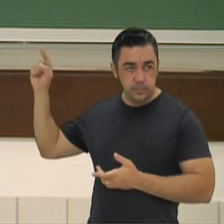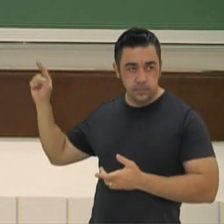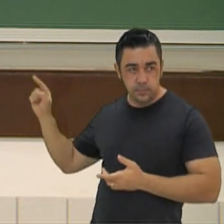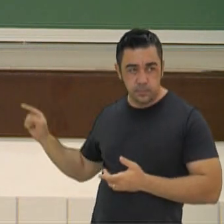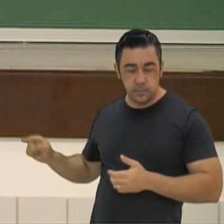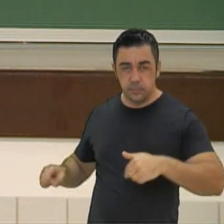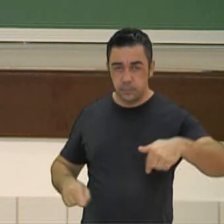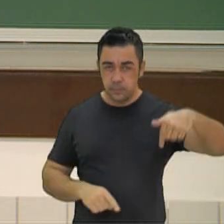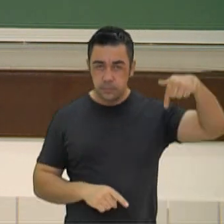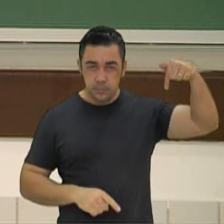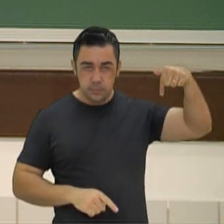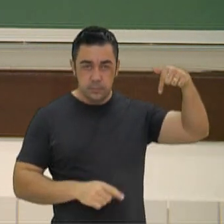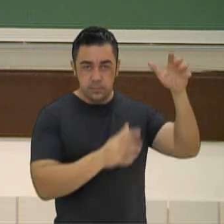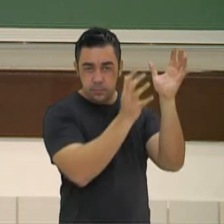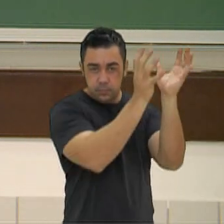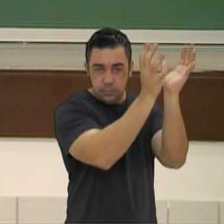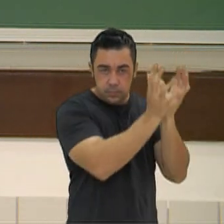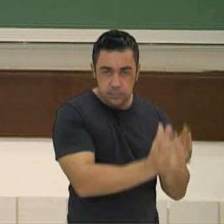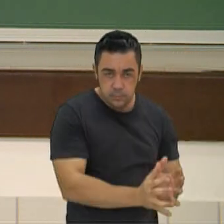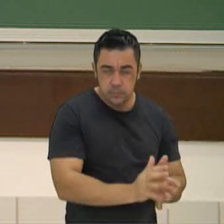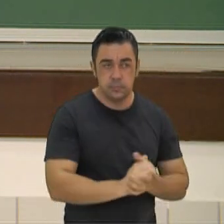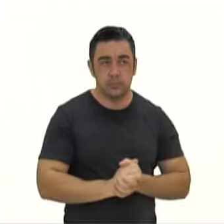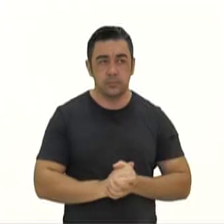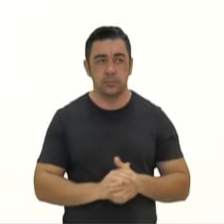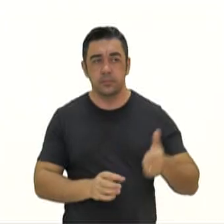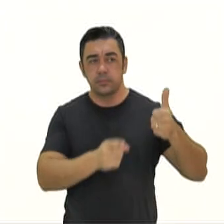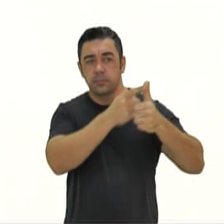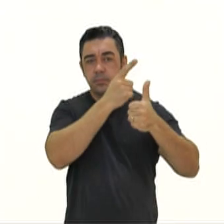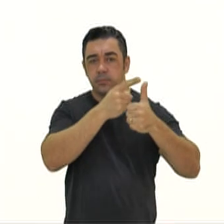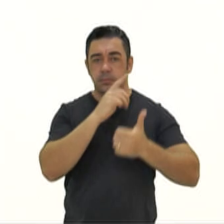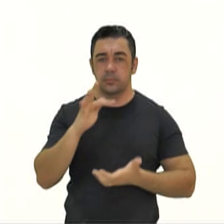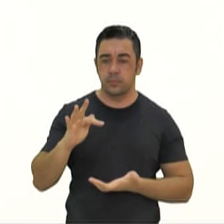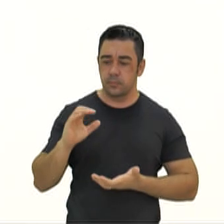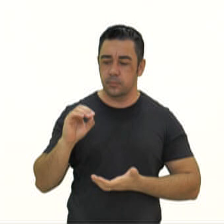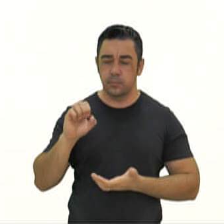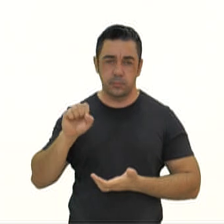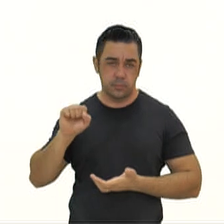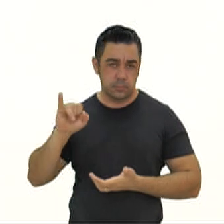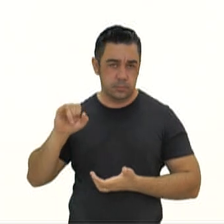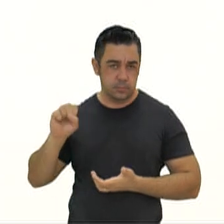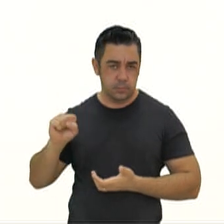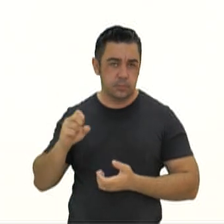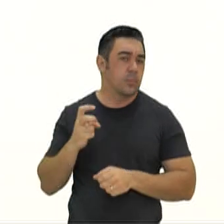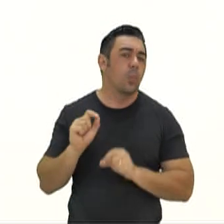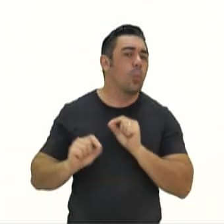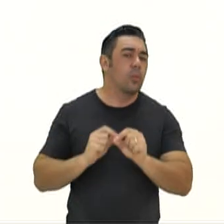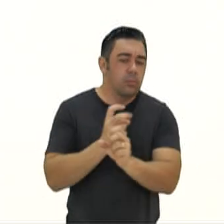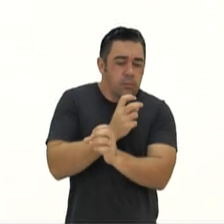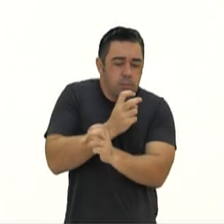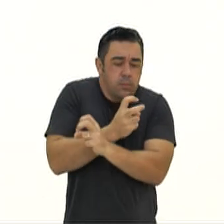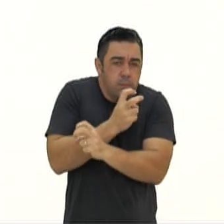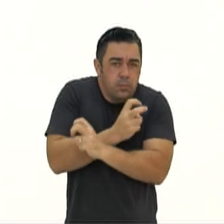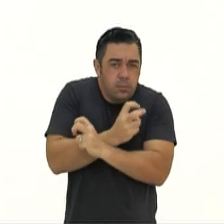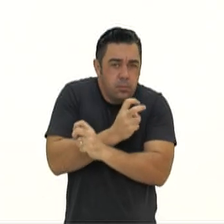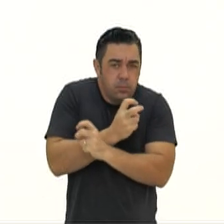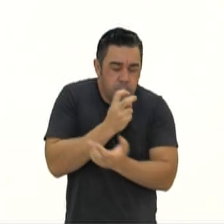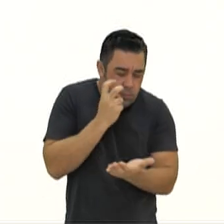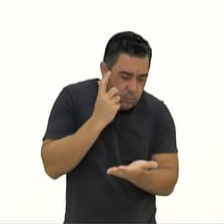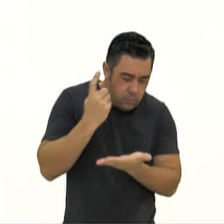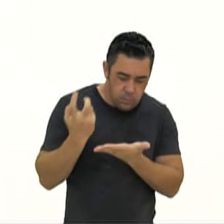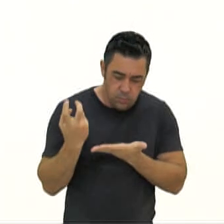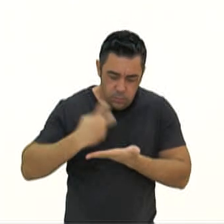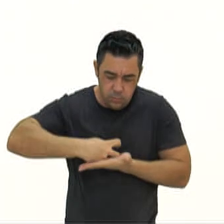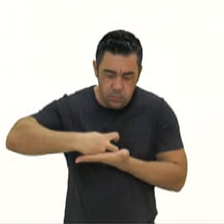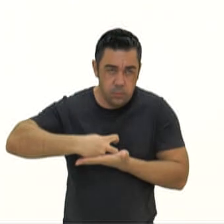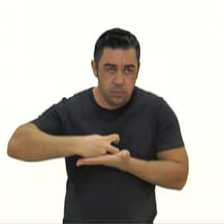contextos aqui dentro das evidências evolutivas. O primeiro deles é o estudo dos fósseis. O que são esses fósseis?